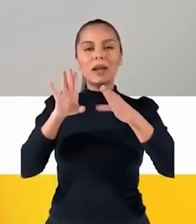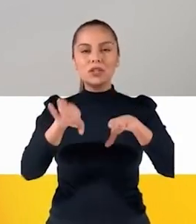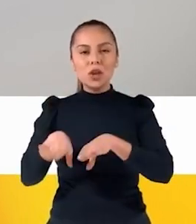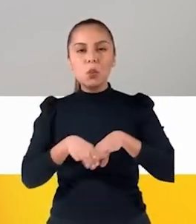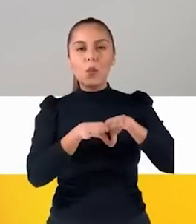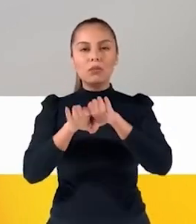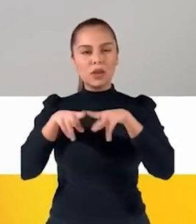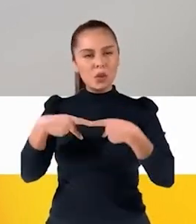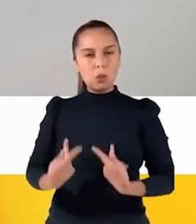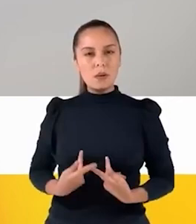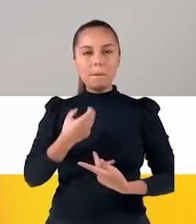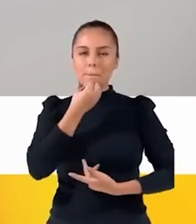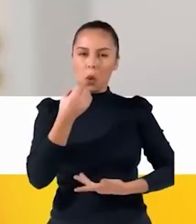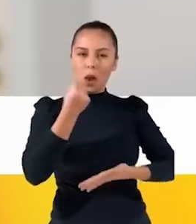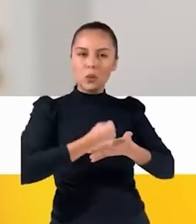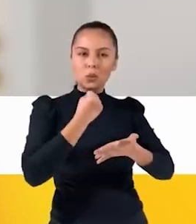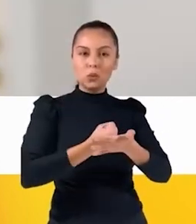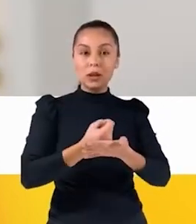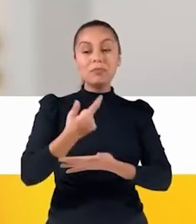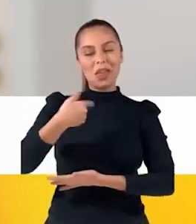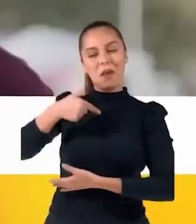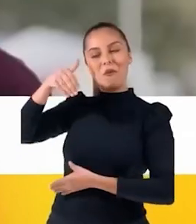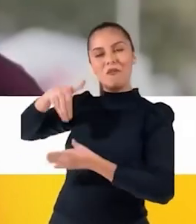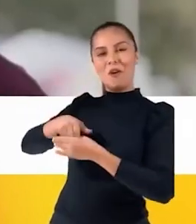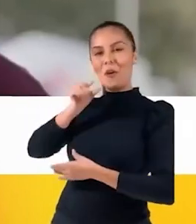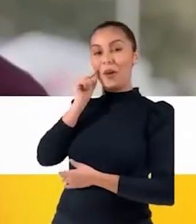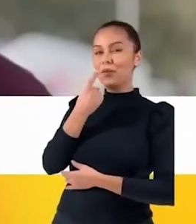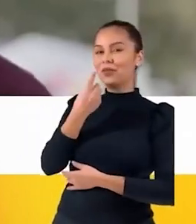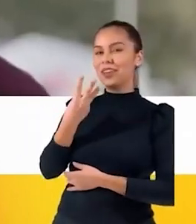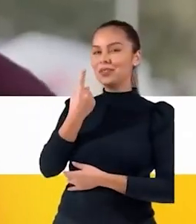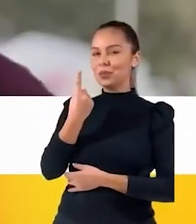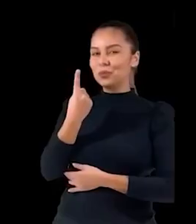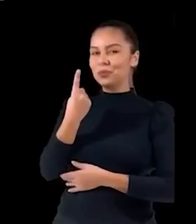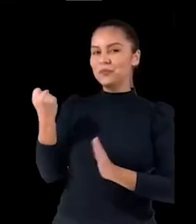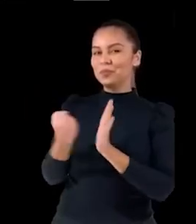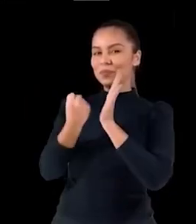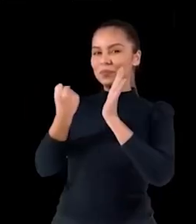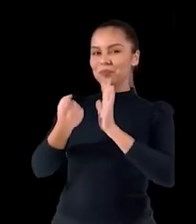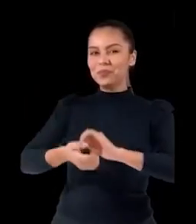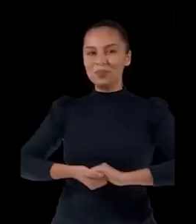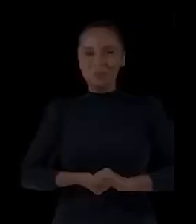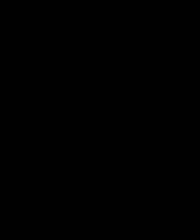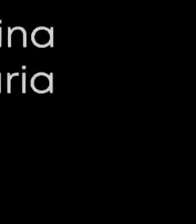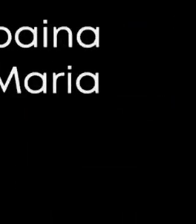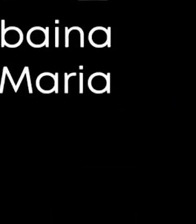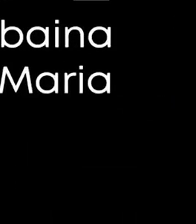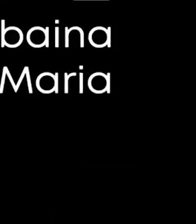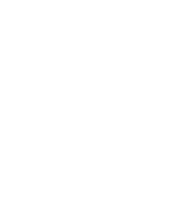liberdade, igualdade e humanidade. Boa luta. Eu voto Livre 131.